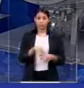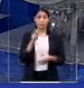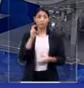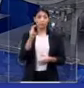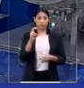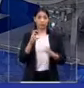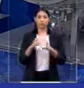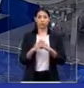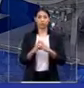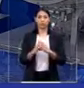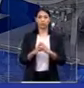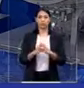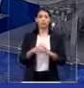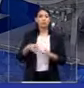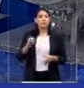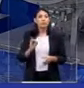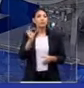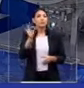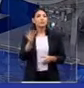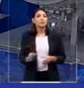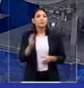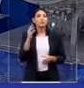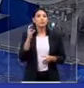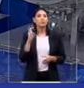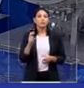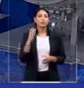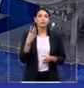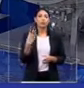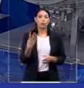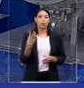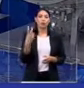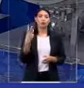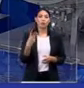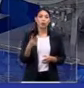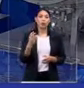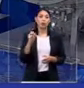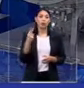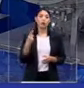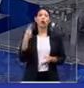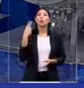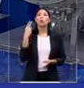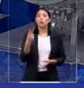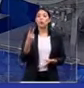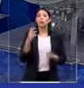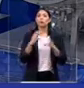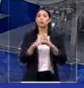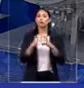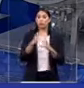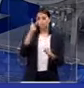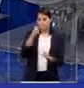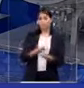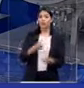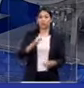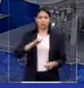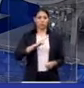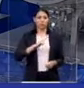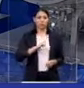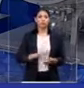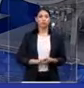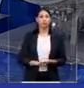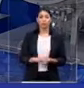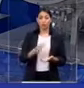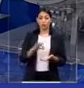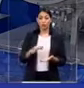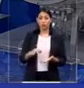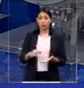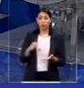5 números. Se acertar 5, 4, 3 ou 2 números, leva prêmio. Então, confira a sua aposta